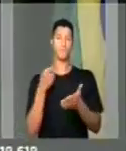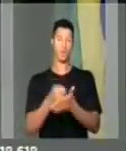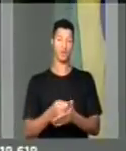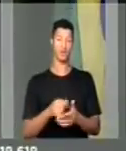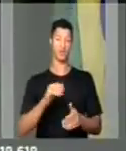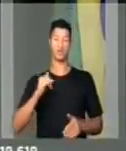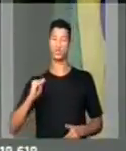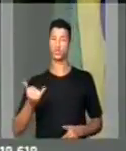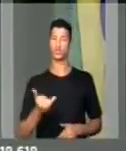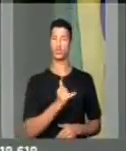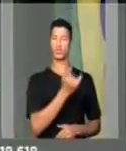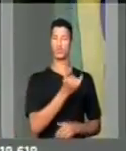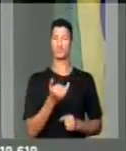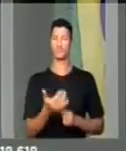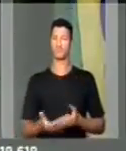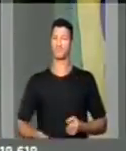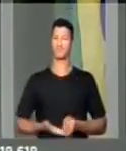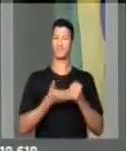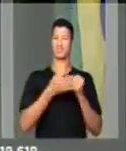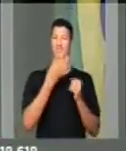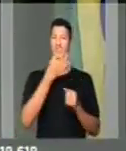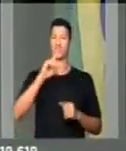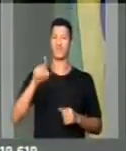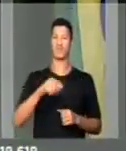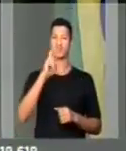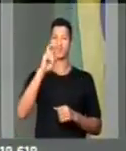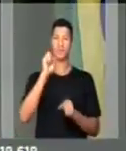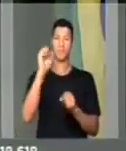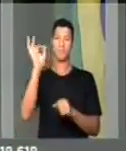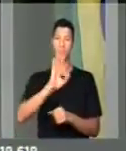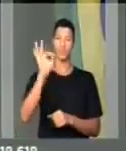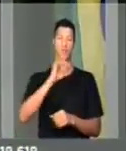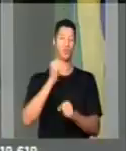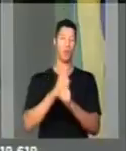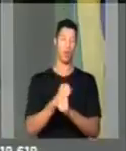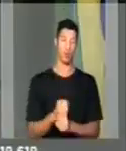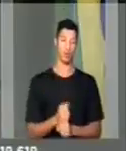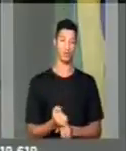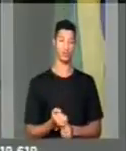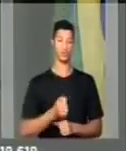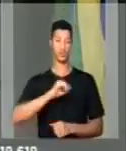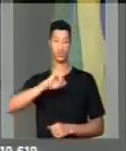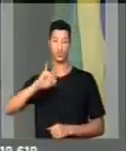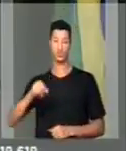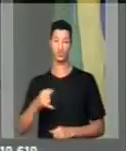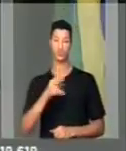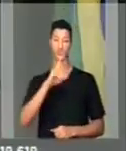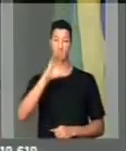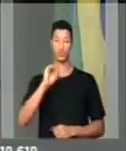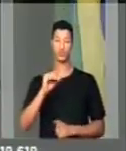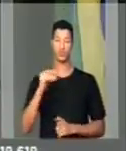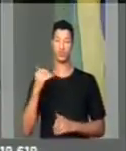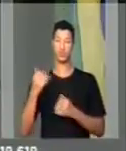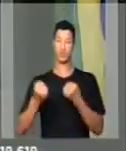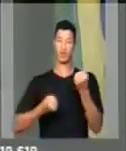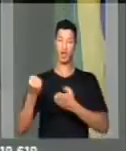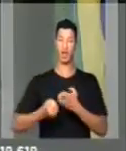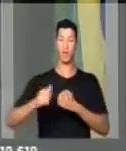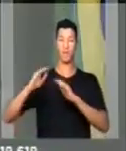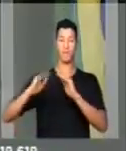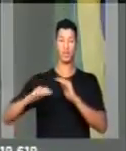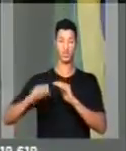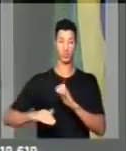pagamento e juros subsidiados, 4,5% ao ano. Juro para automóveis